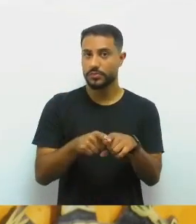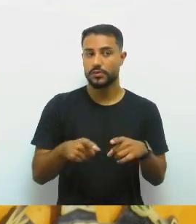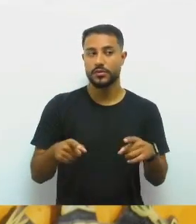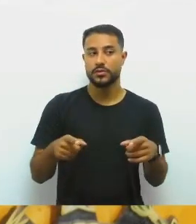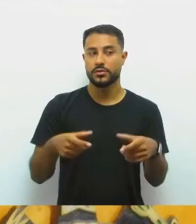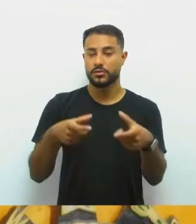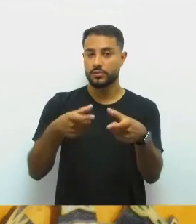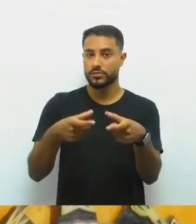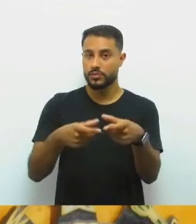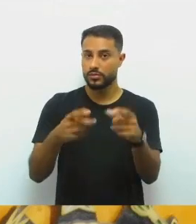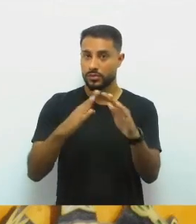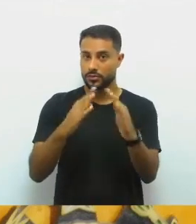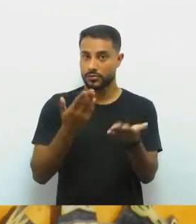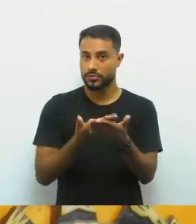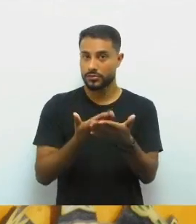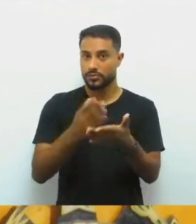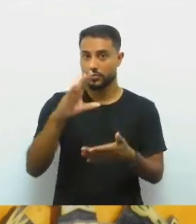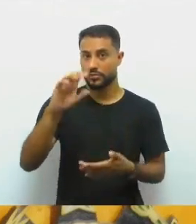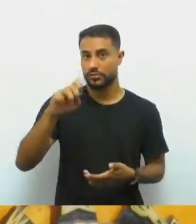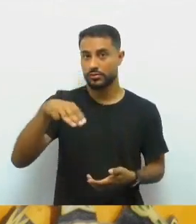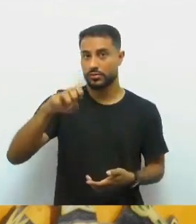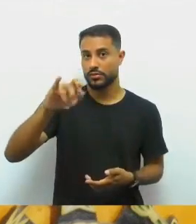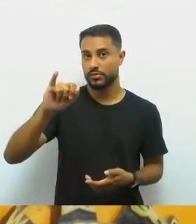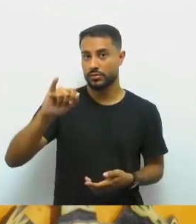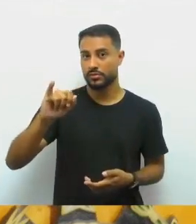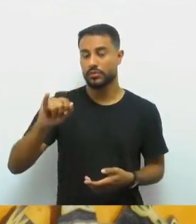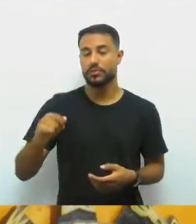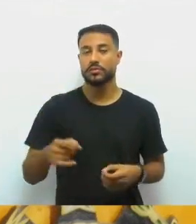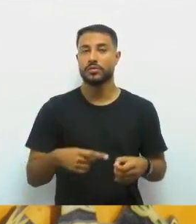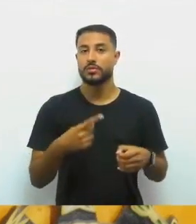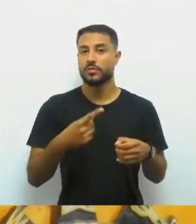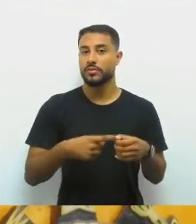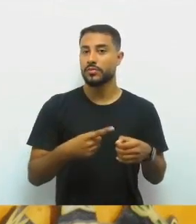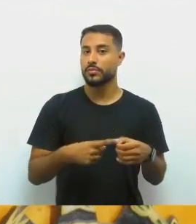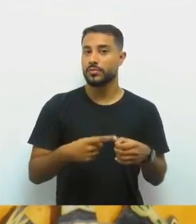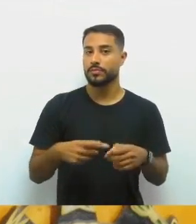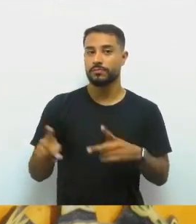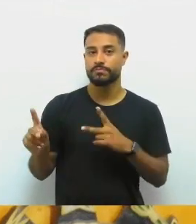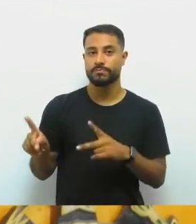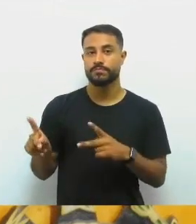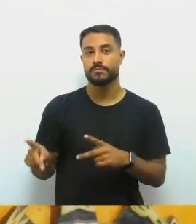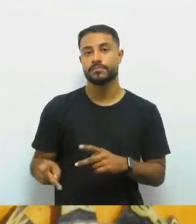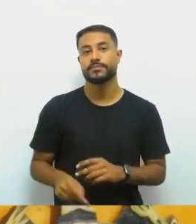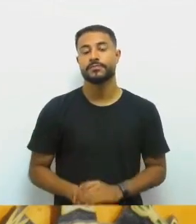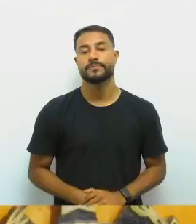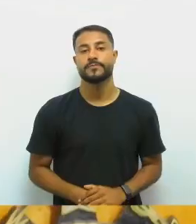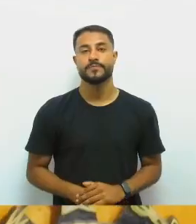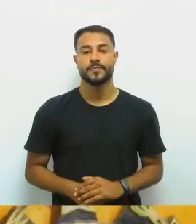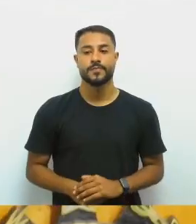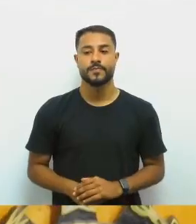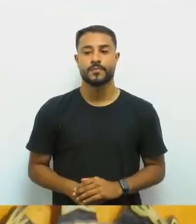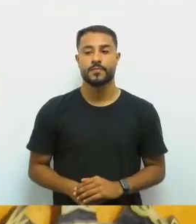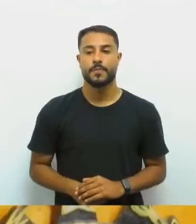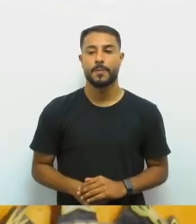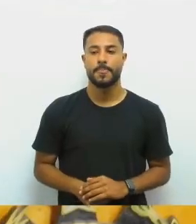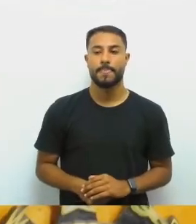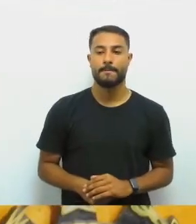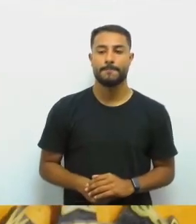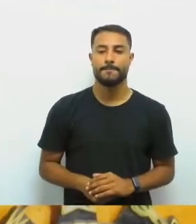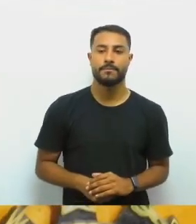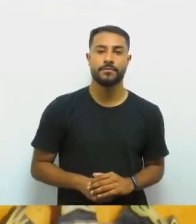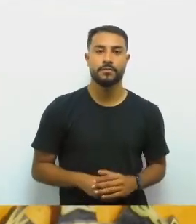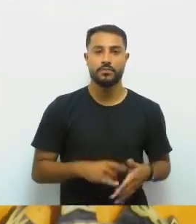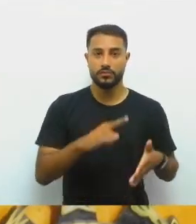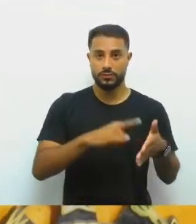extensão do CEMEI Parque Mambucaba 2, situado na rua Dolô Barreto, no bairro Parque Mambucaba. Matérias